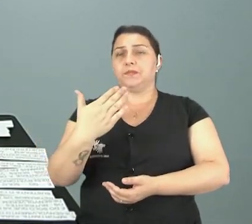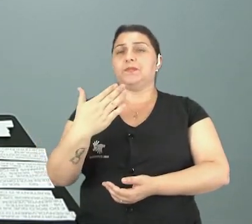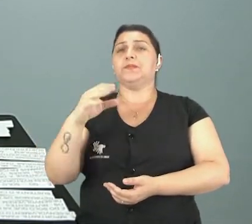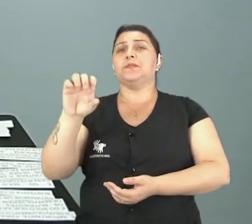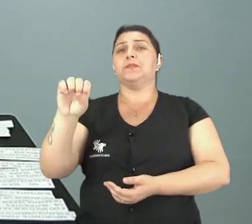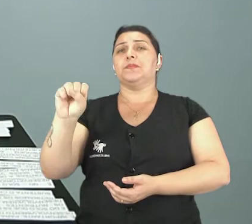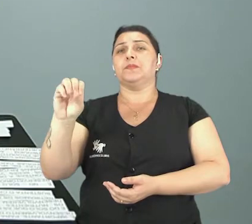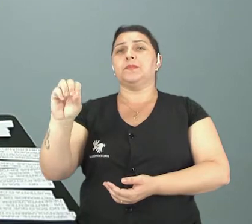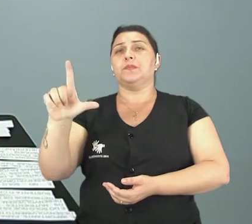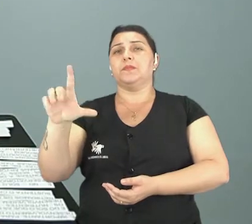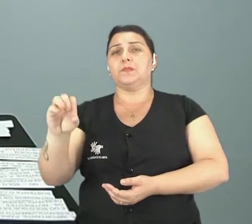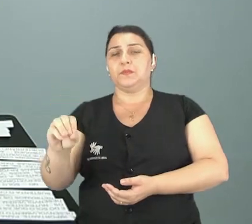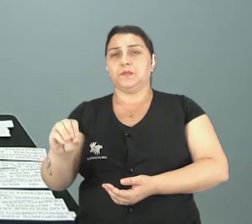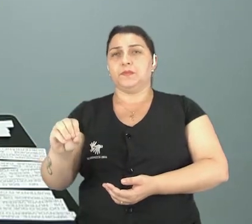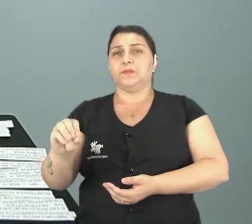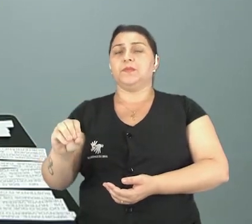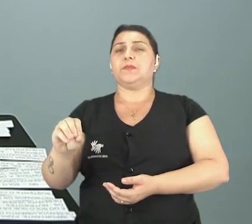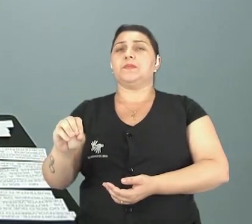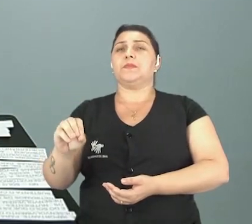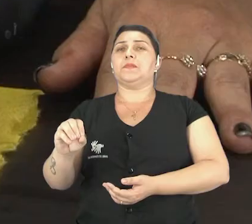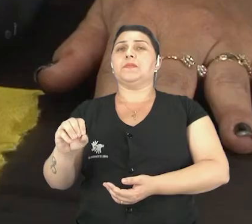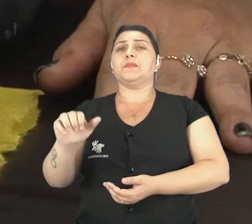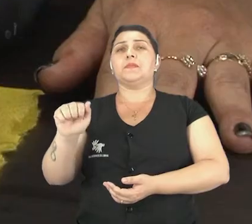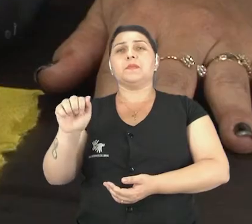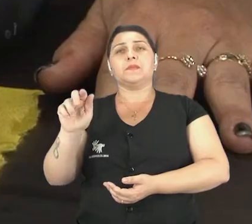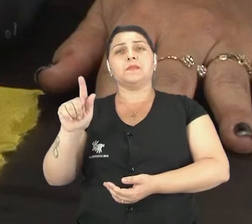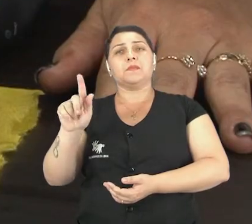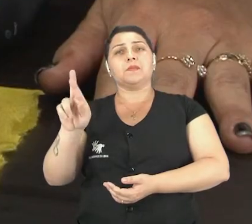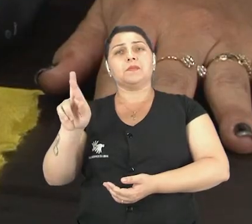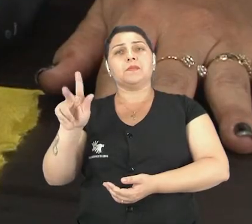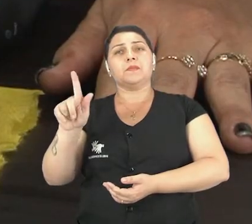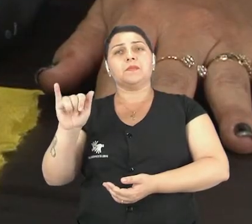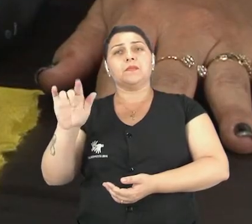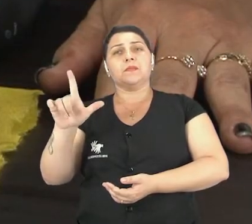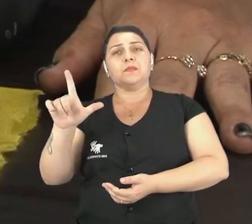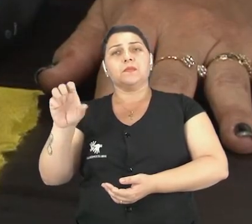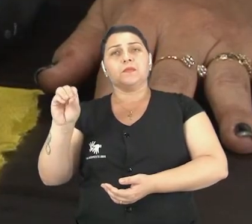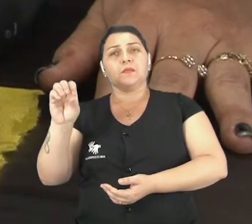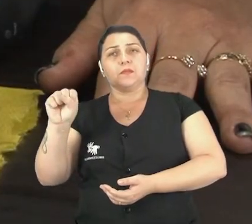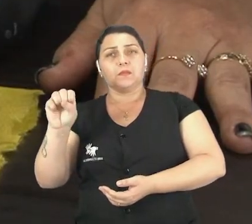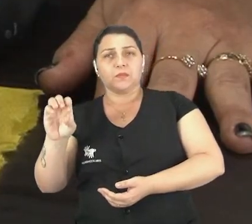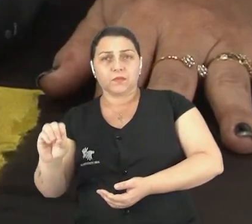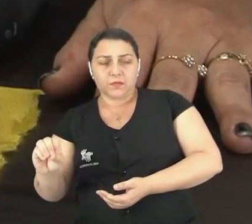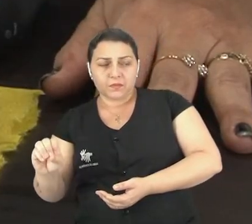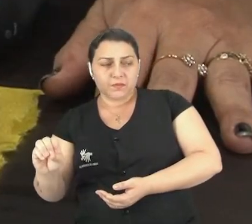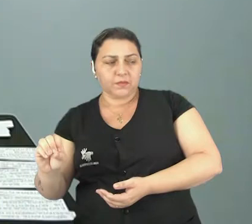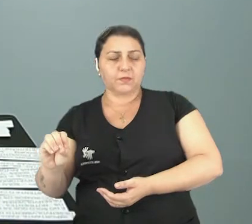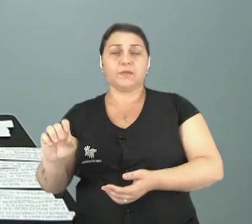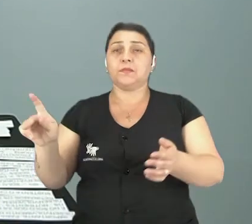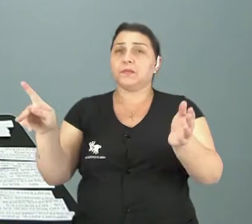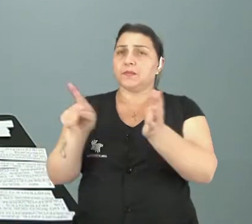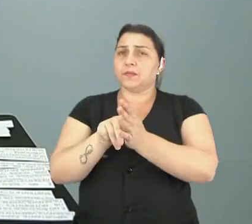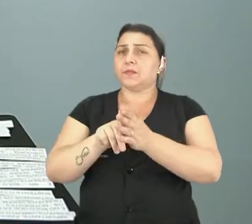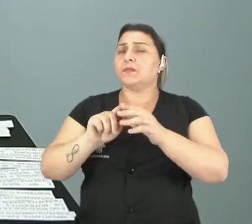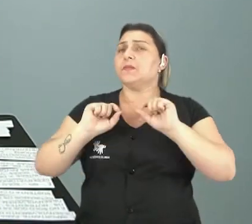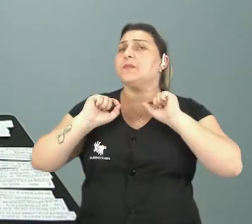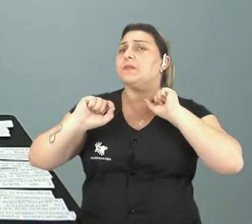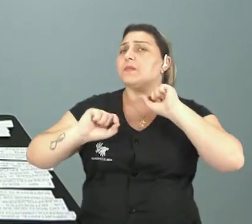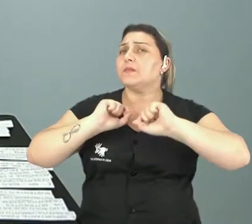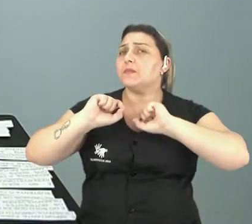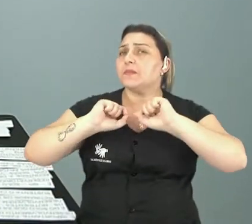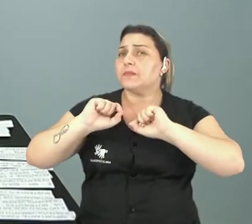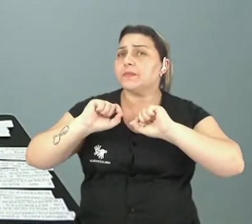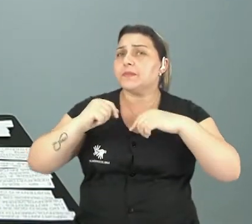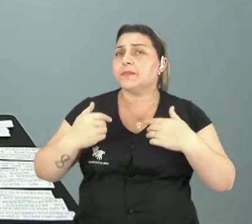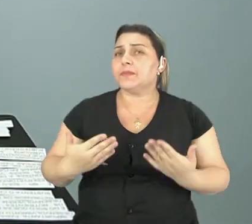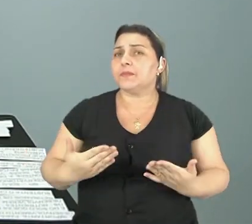tá? É um solo mais argiloso. Esse solo aqui, ele é ideal para quê? Esse solo